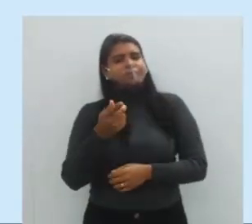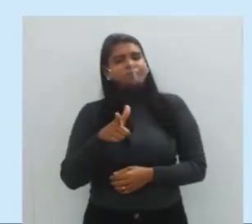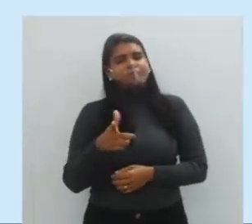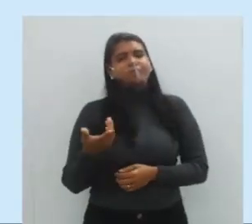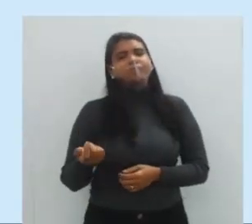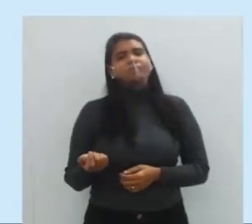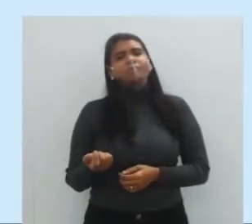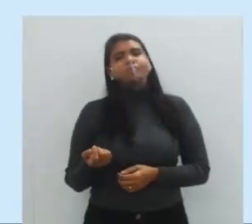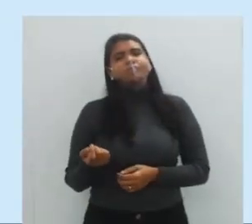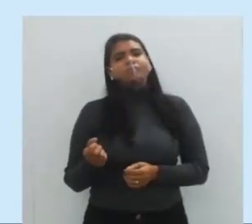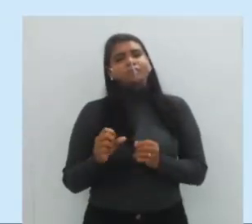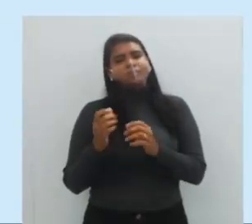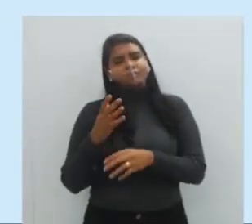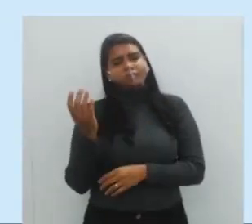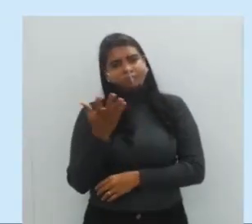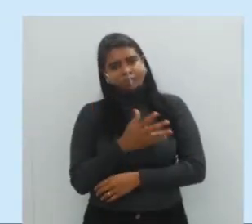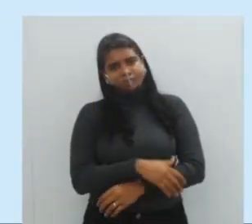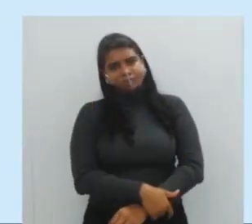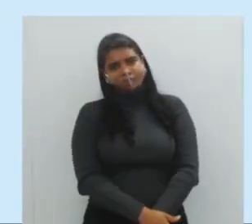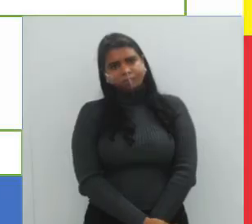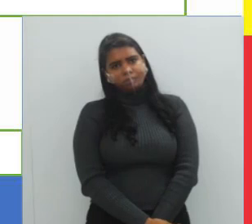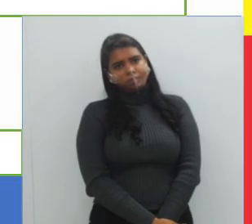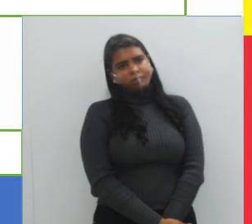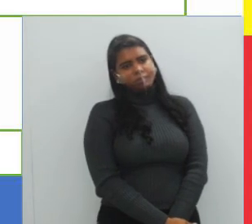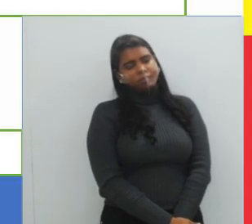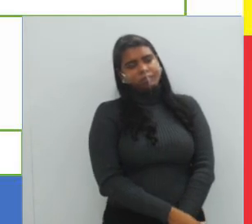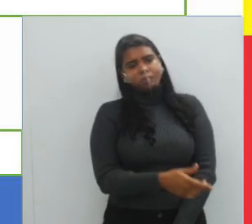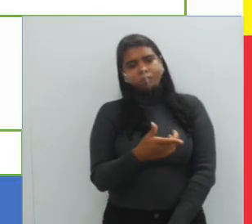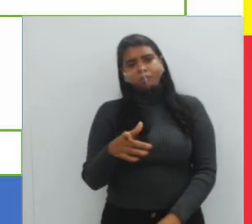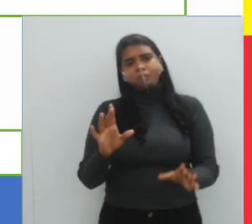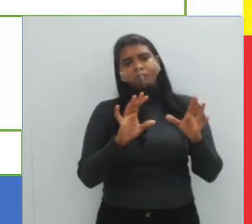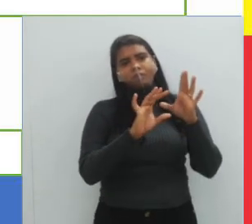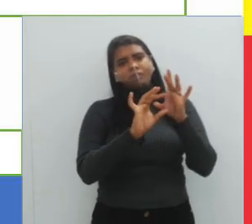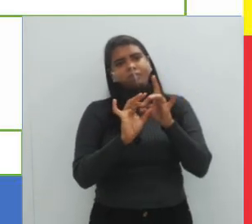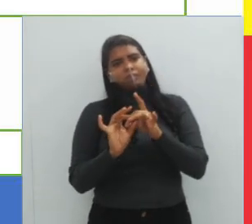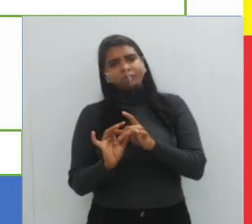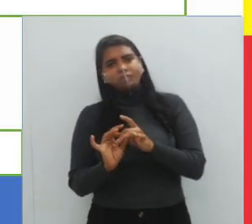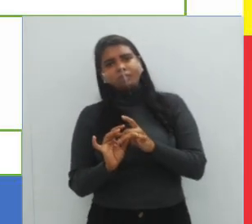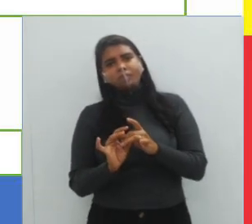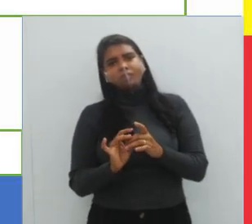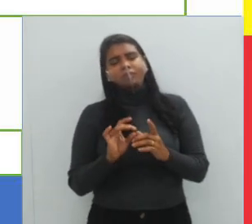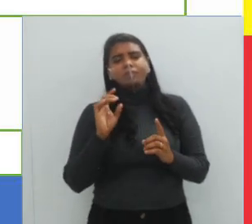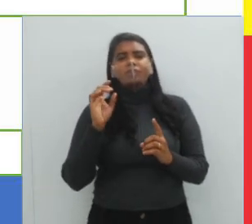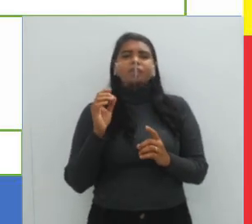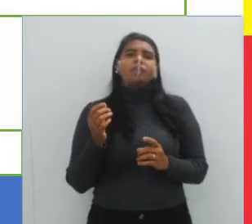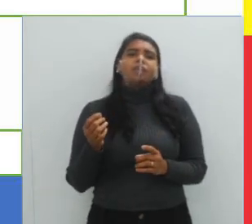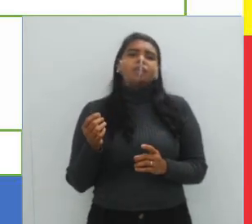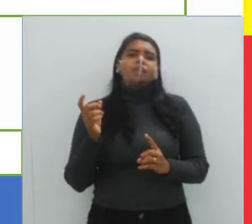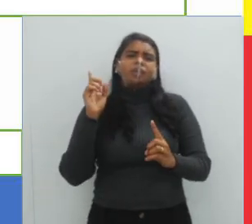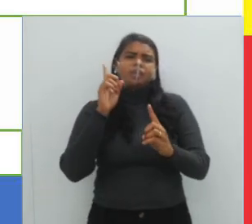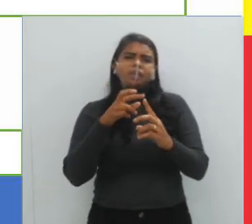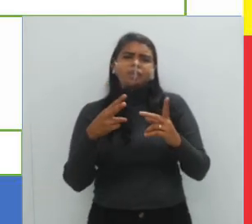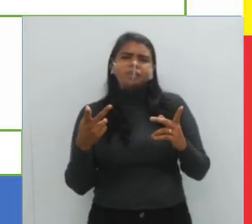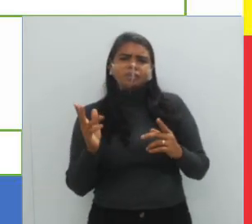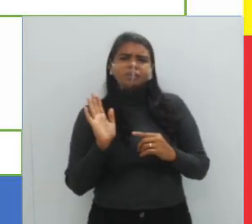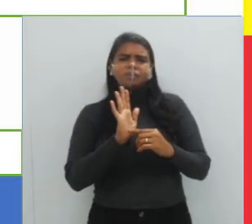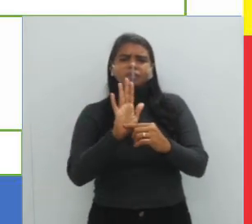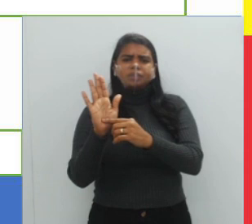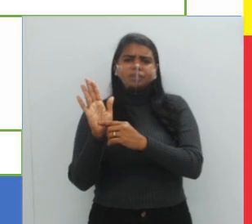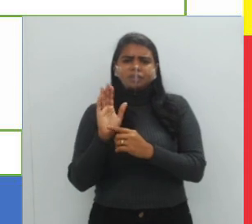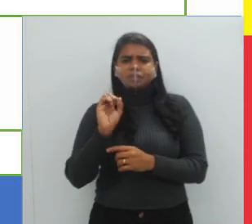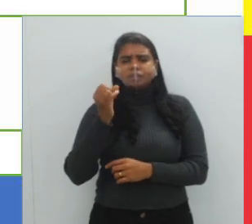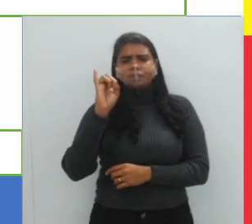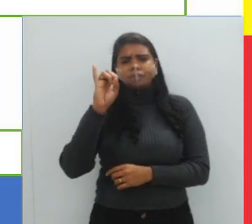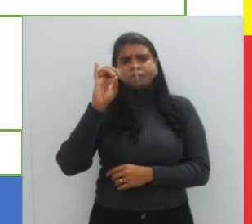e não uma criação nova. Em outros contextos, os objetos, os símbolos, são